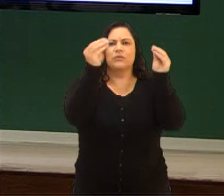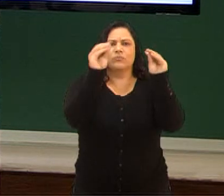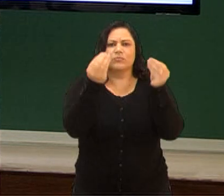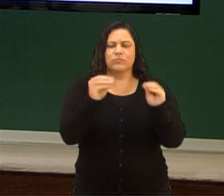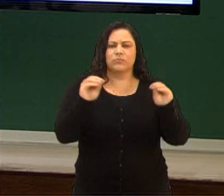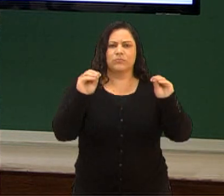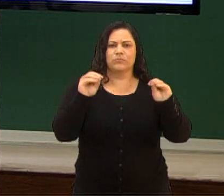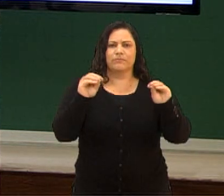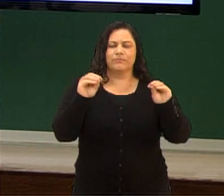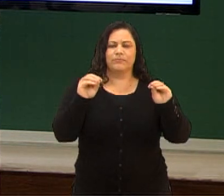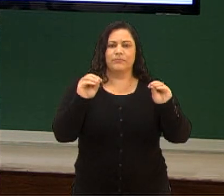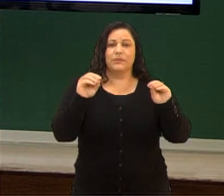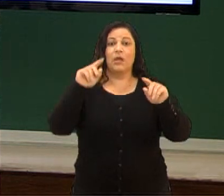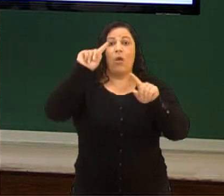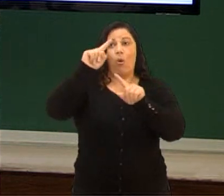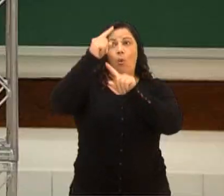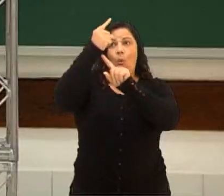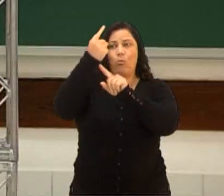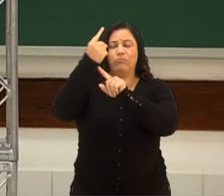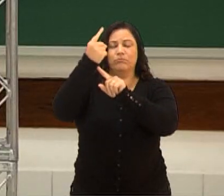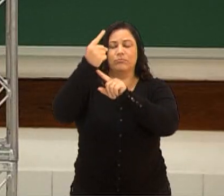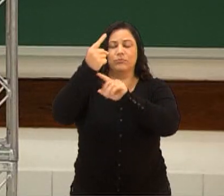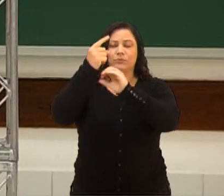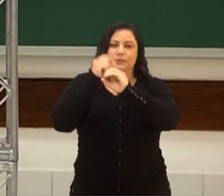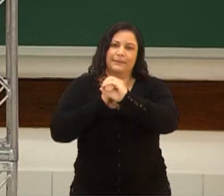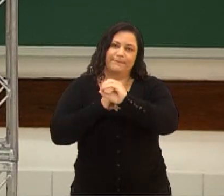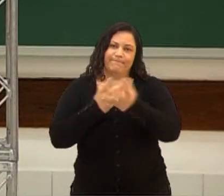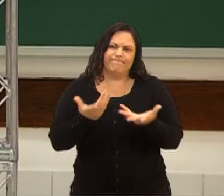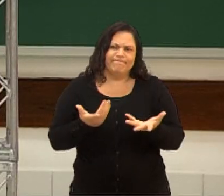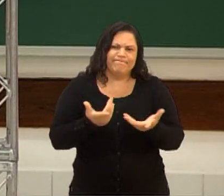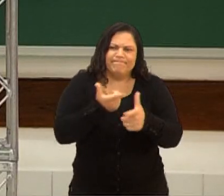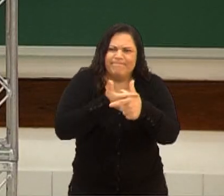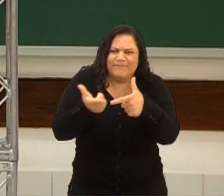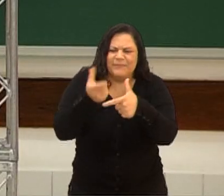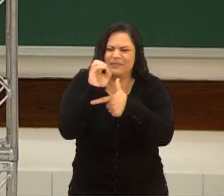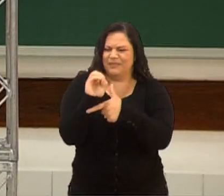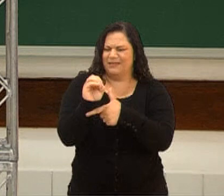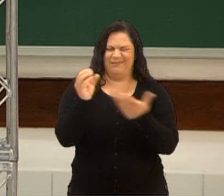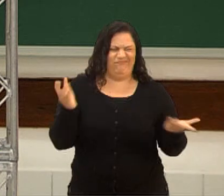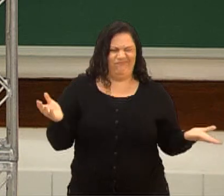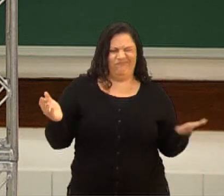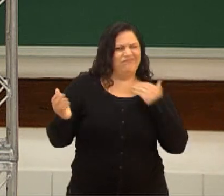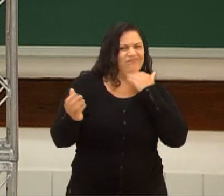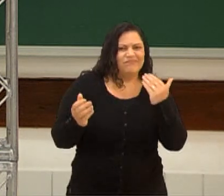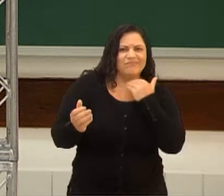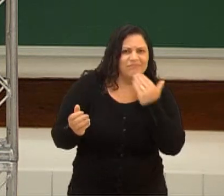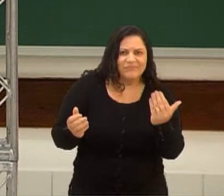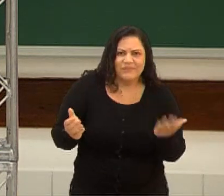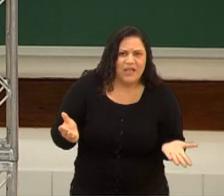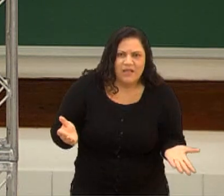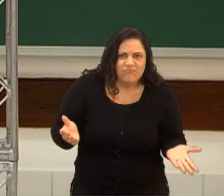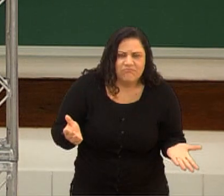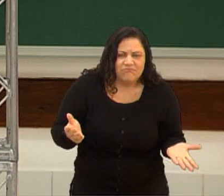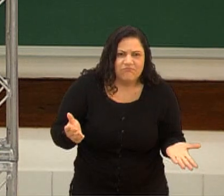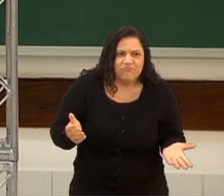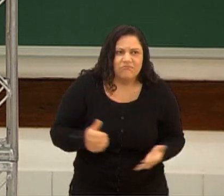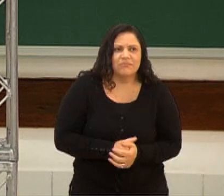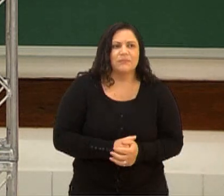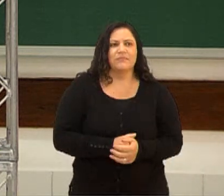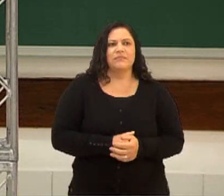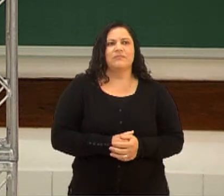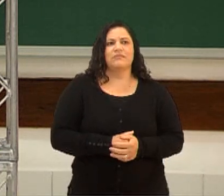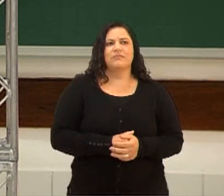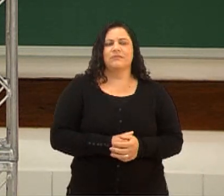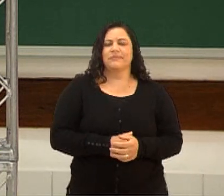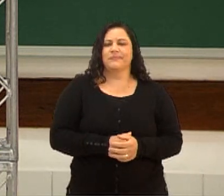sobre 0. E, pessoal, não existe divisão por zero. Aquele símbolo que está ali expressa exatamente isso.